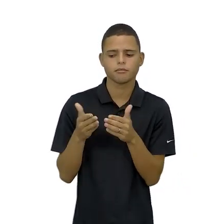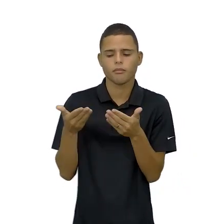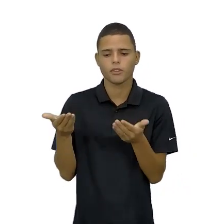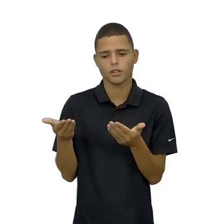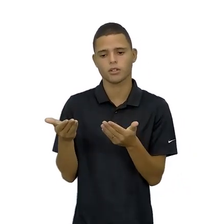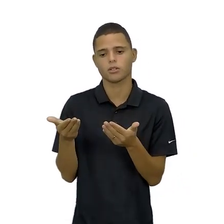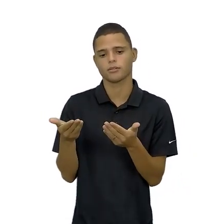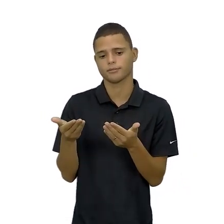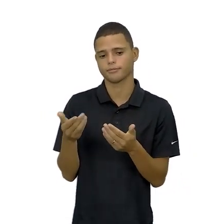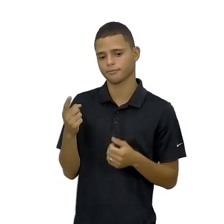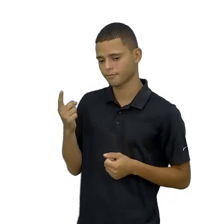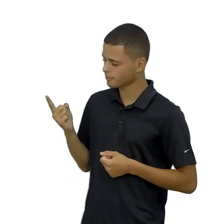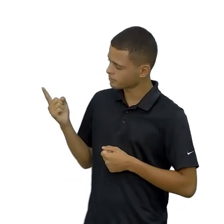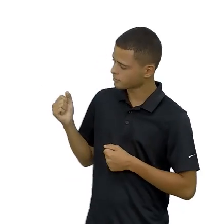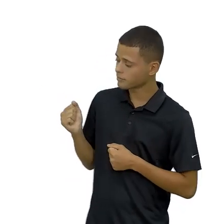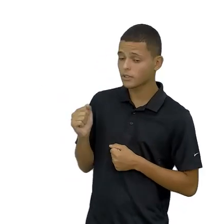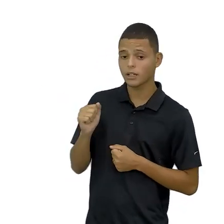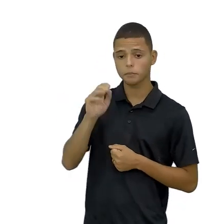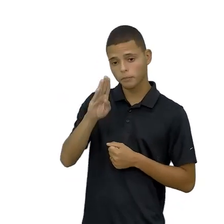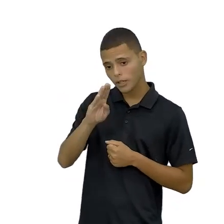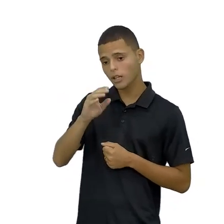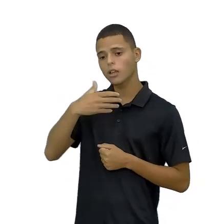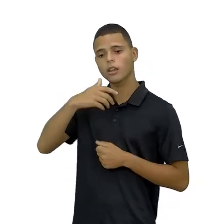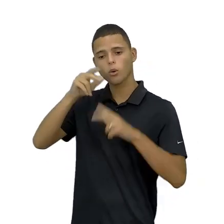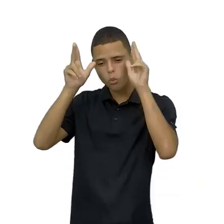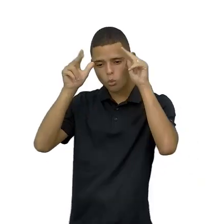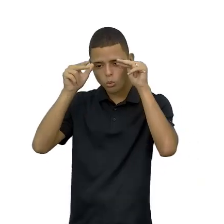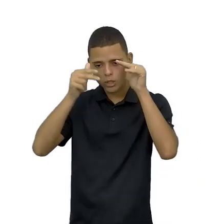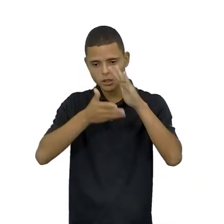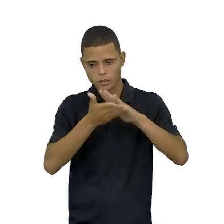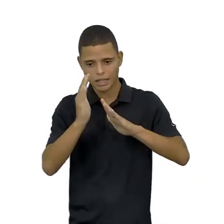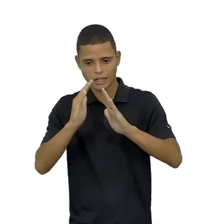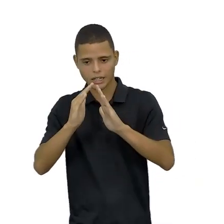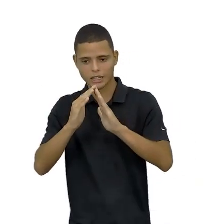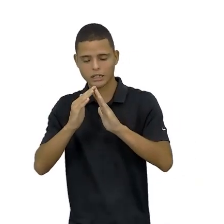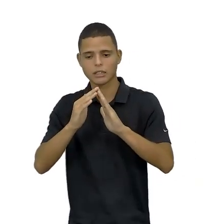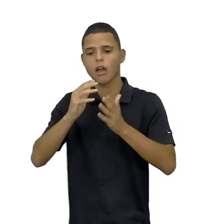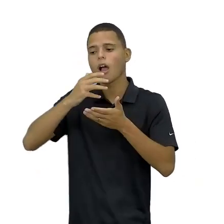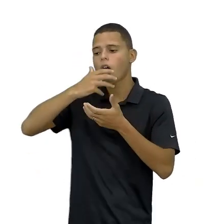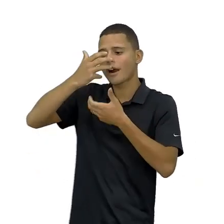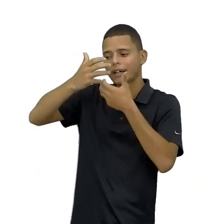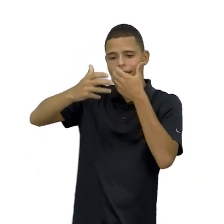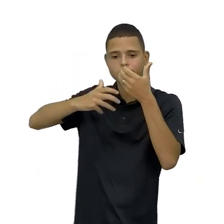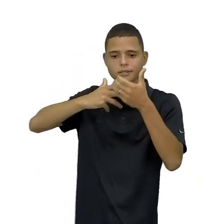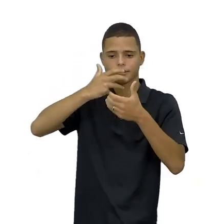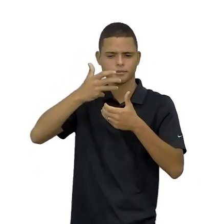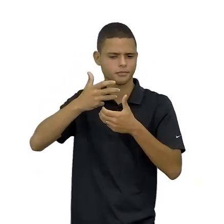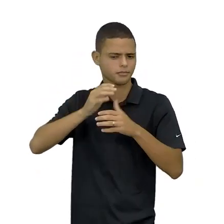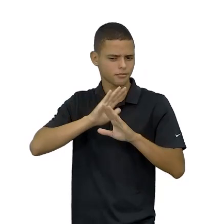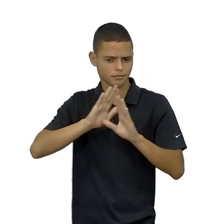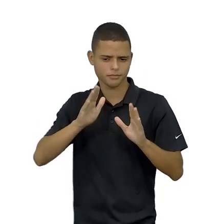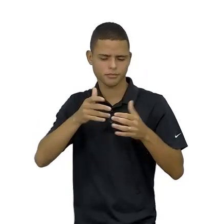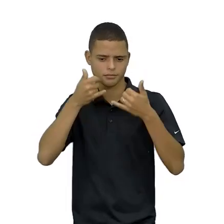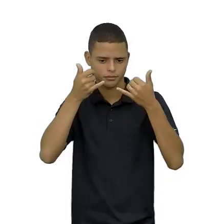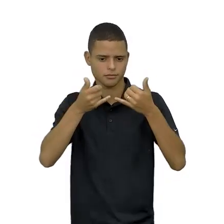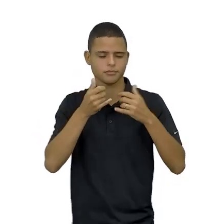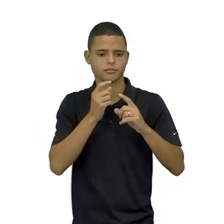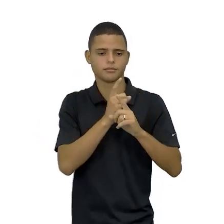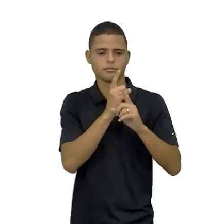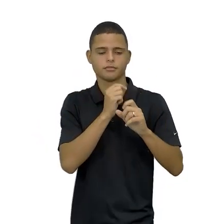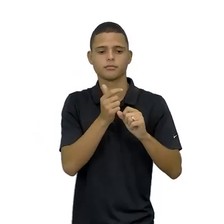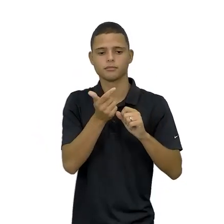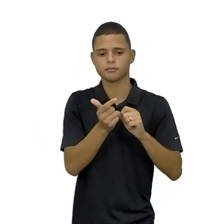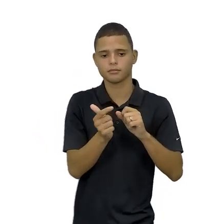o coelhinho sai da casa para ir à feira, tá bom? Não basta localizar as informações. No